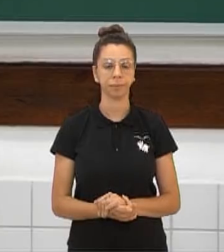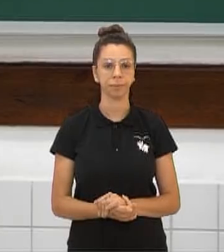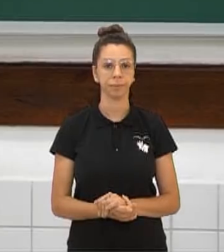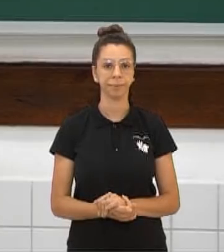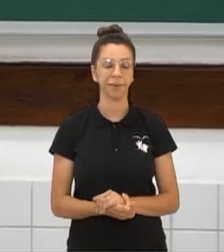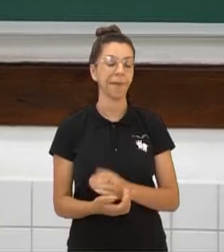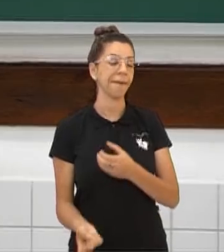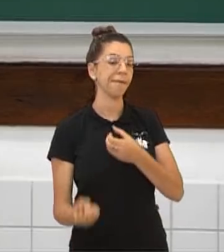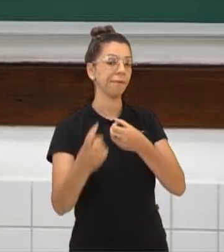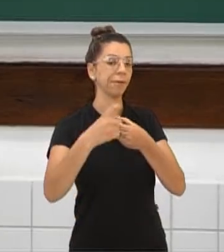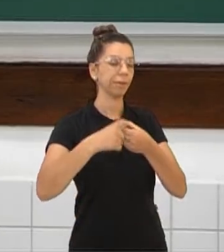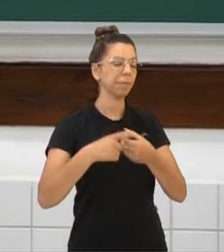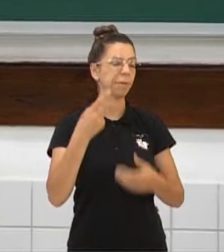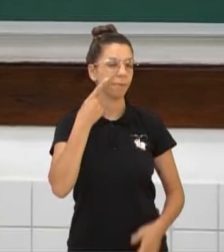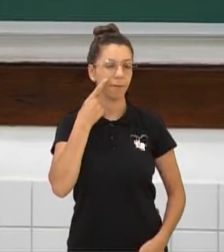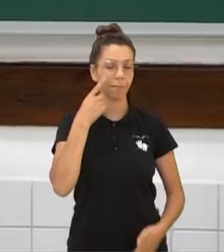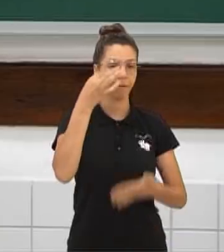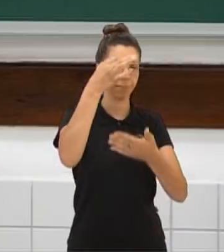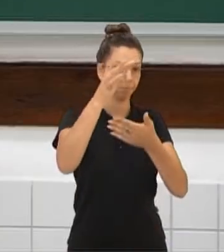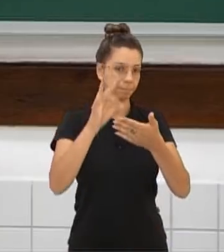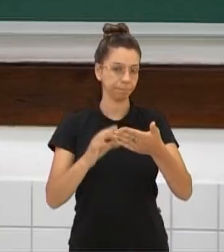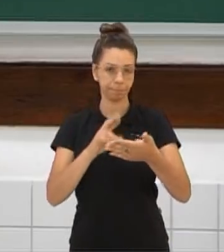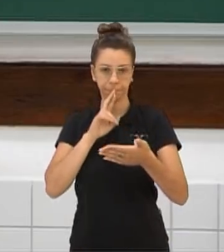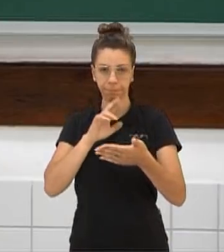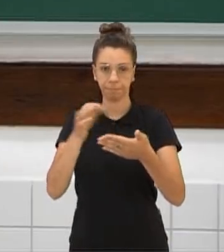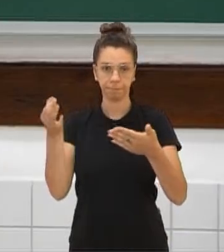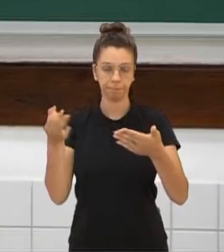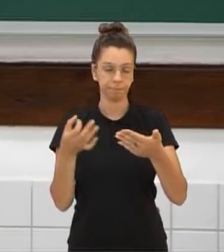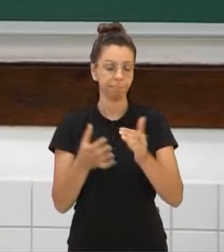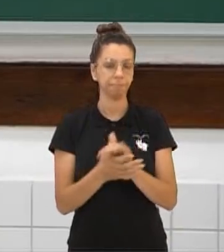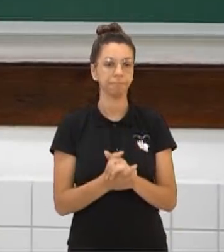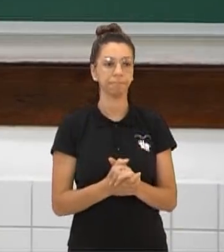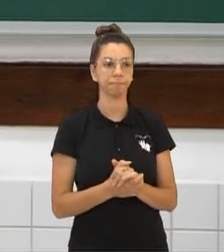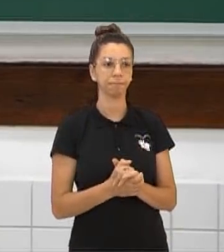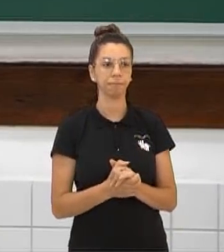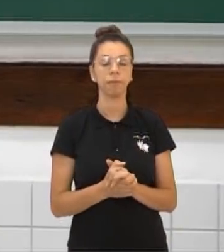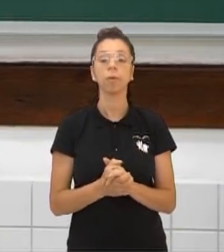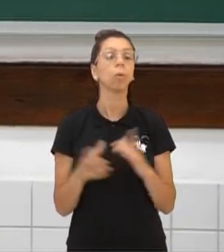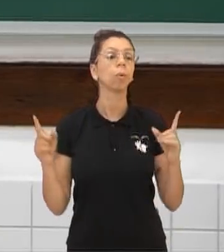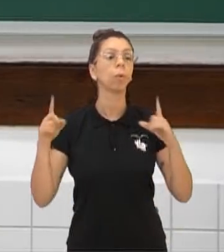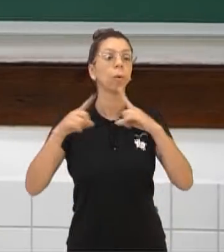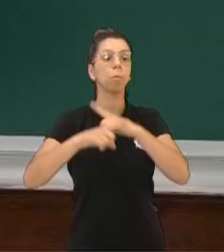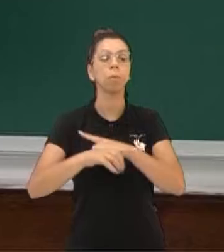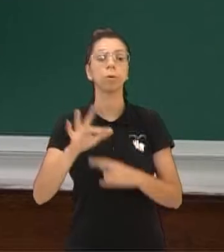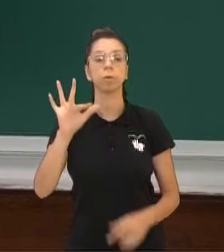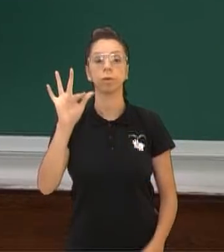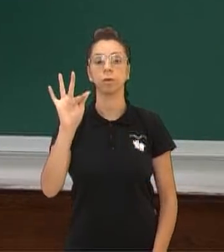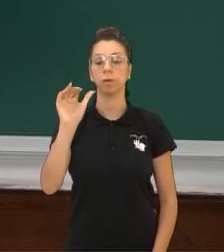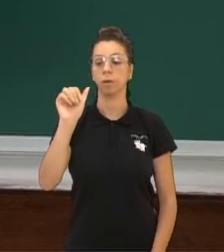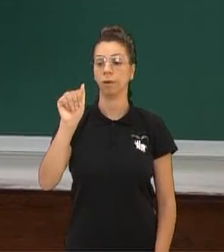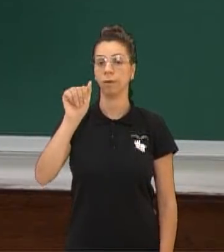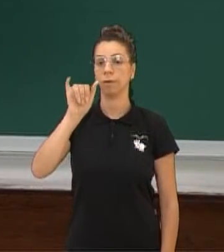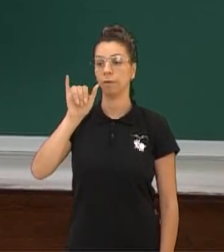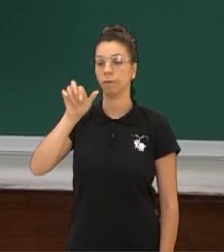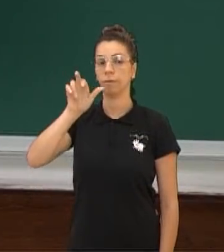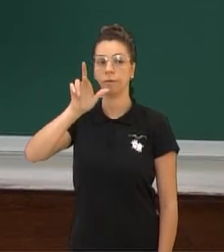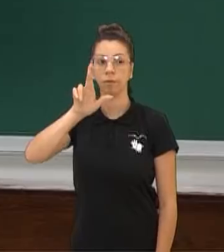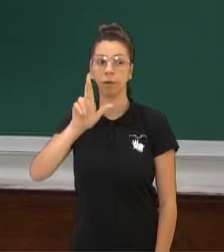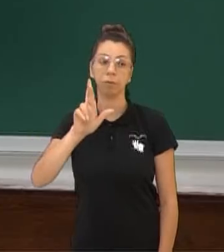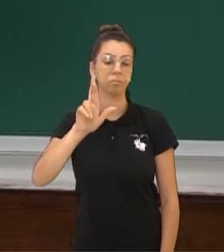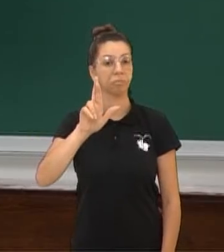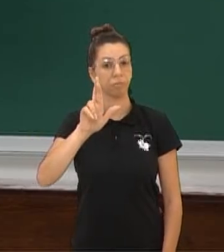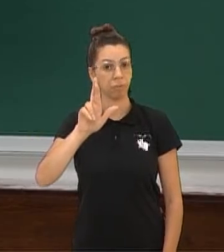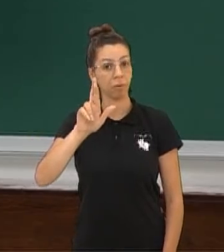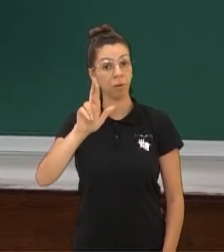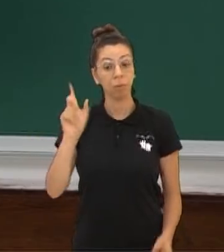Let's check the answer. Vamos lá conferir então? Qual é o oposto de fair? Vamos ver? Unfair. fair.